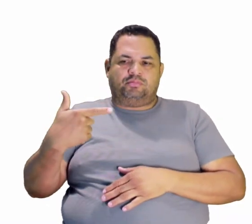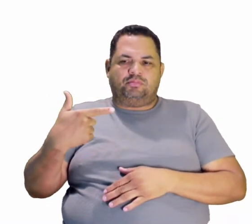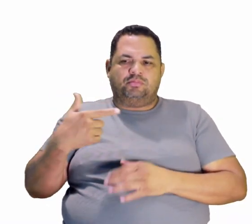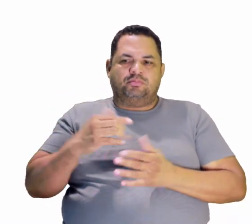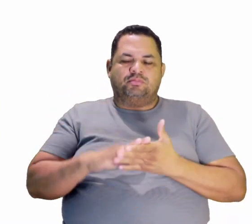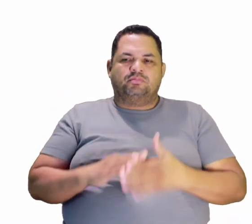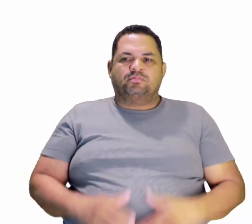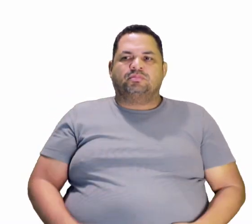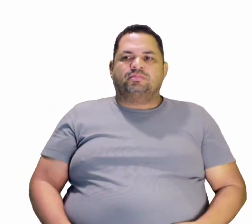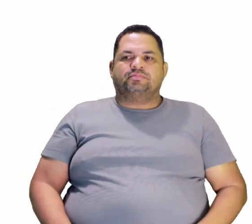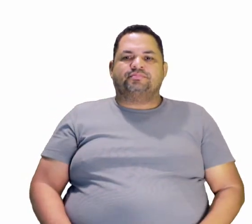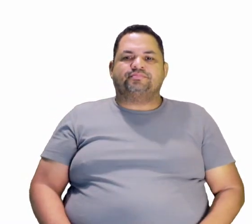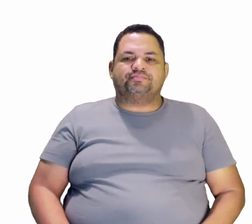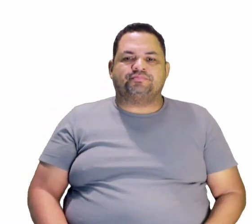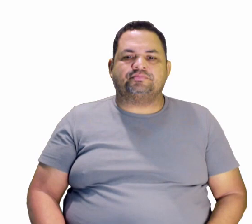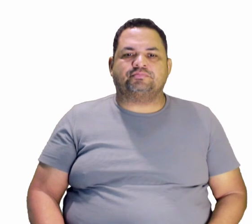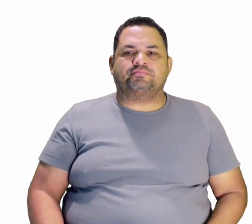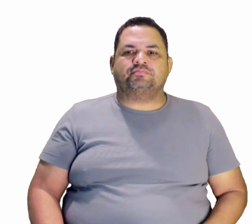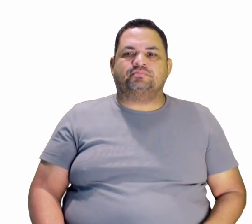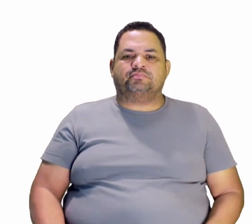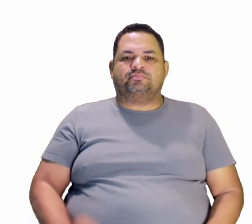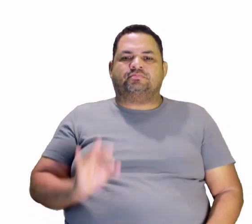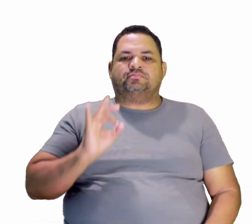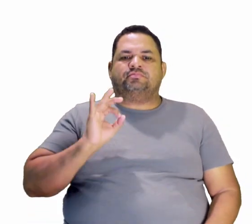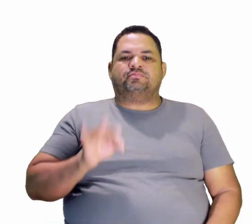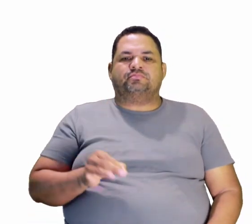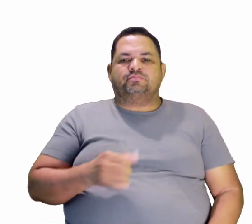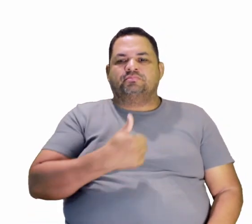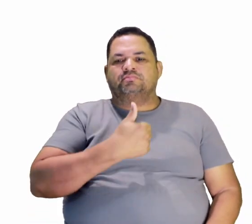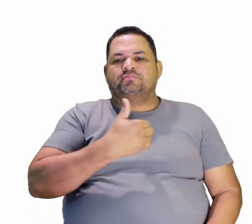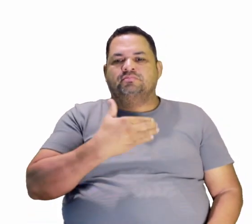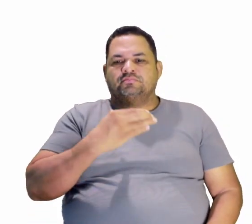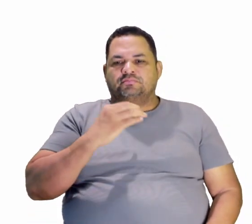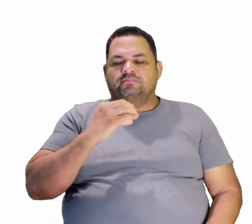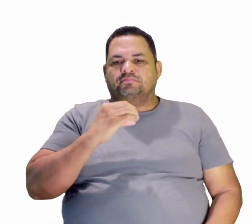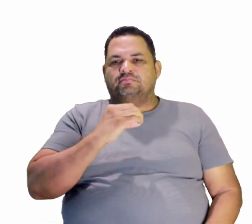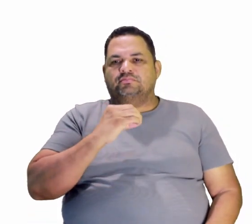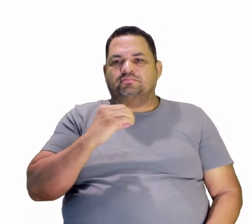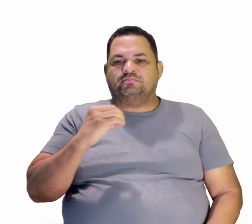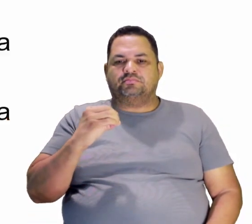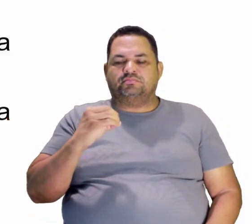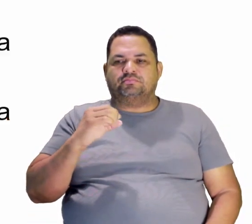vai ser números maiores, né? Certo? Lá vai ser 100 ao quadrado,